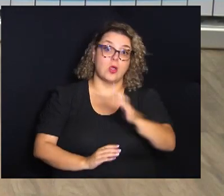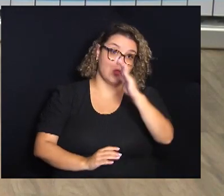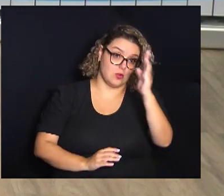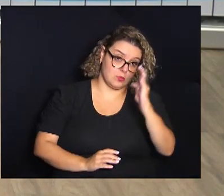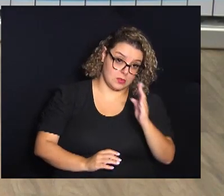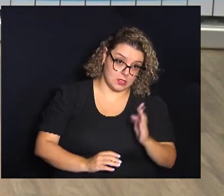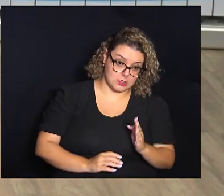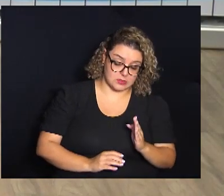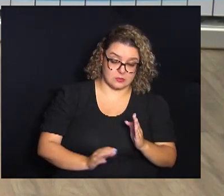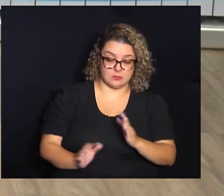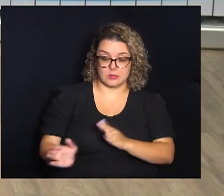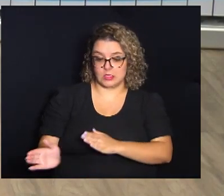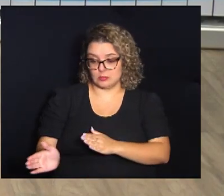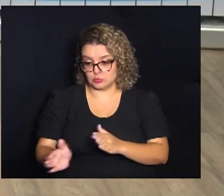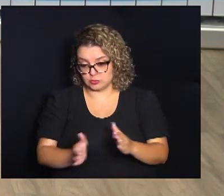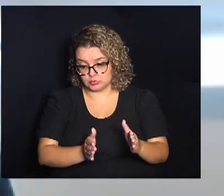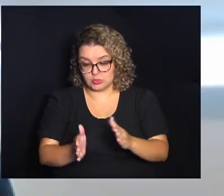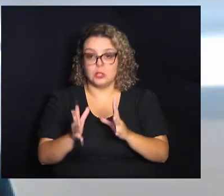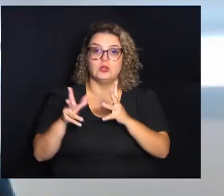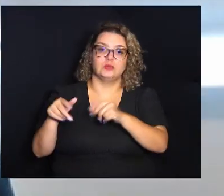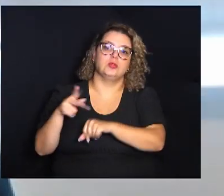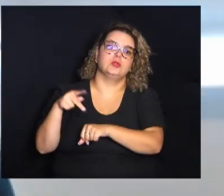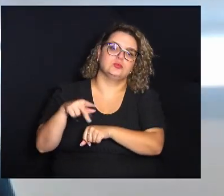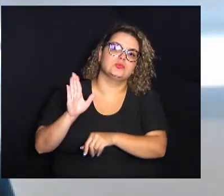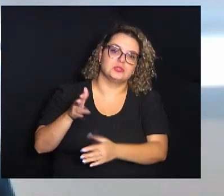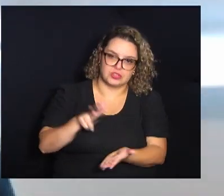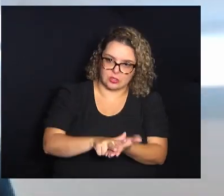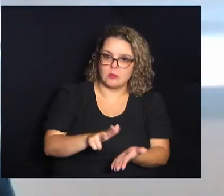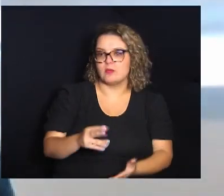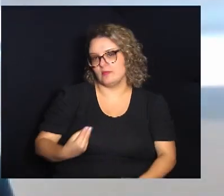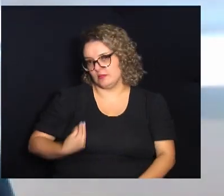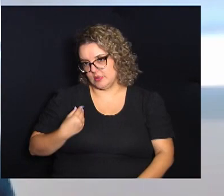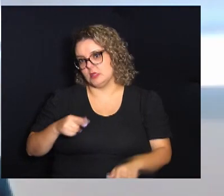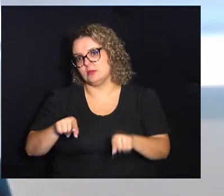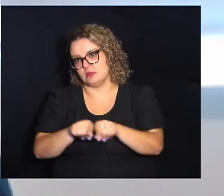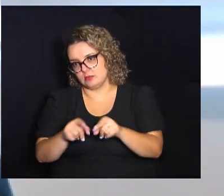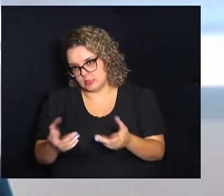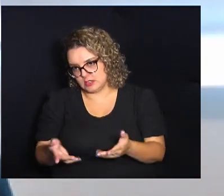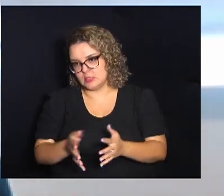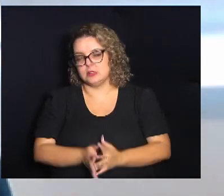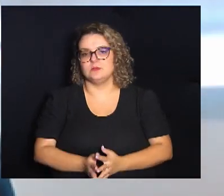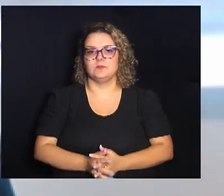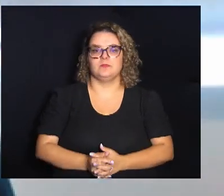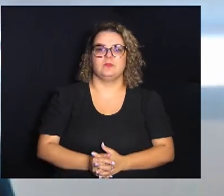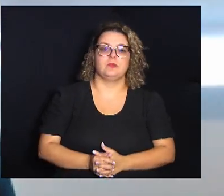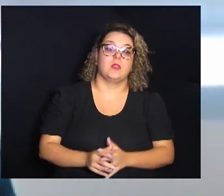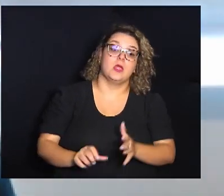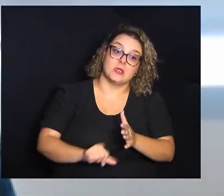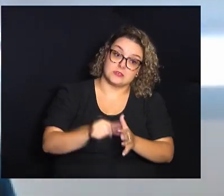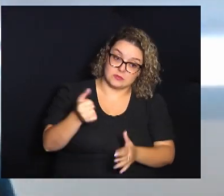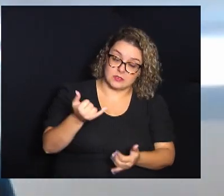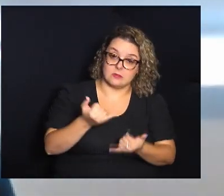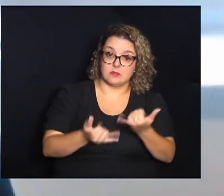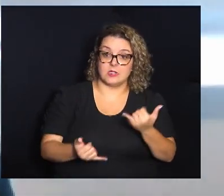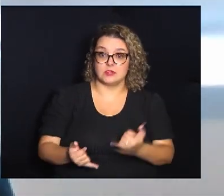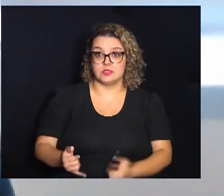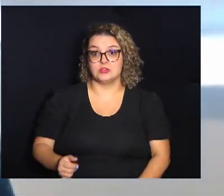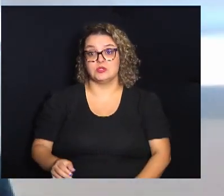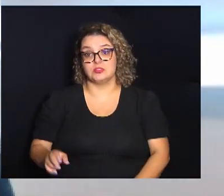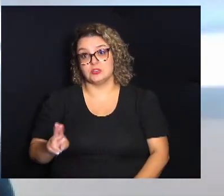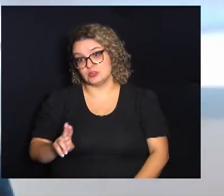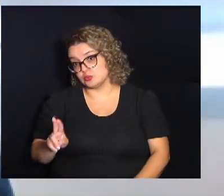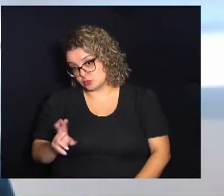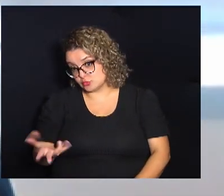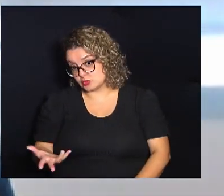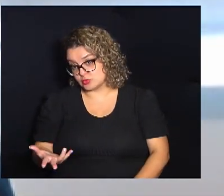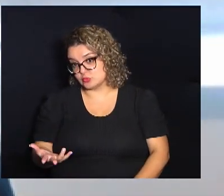caminho que praticamente todos os países que já regulamentaram passaram também. Essa primeira parte de implantação e trazer